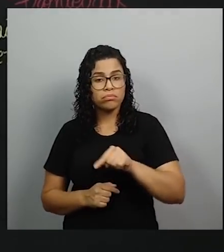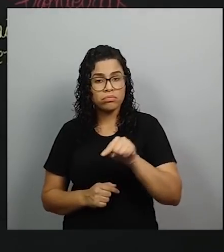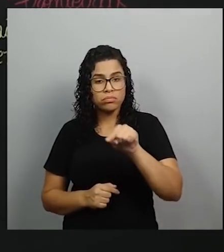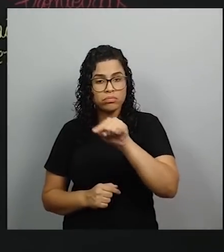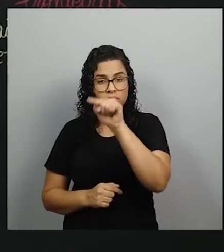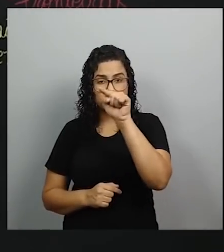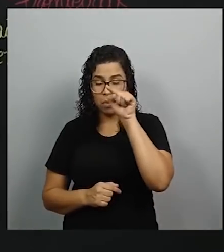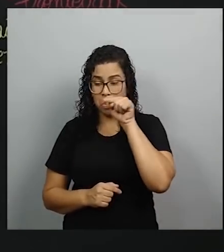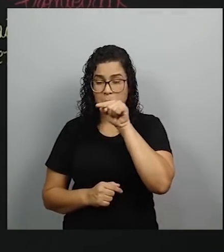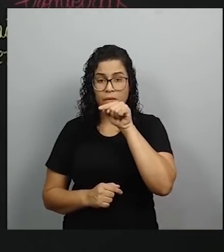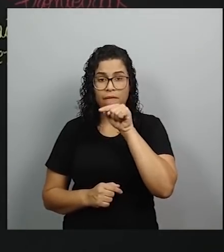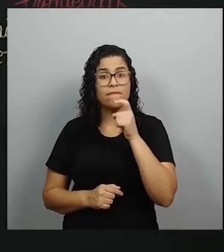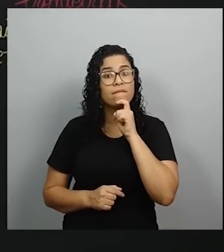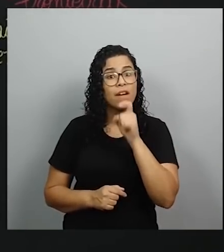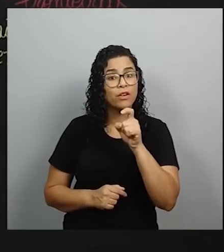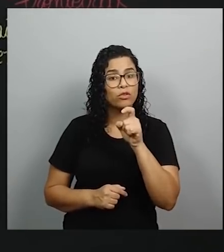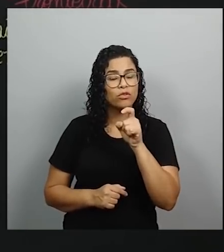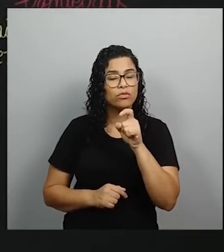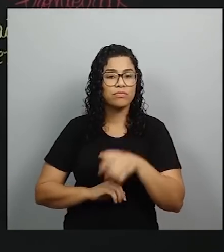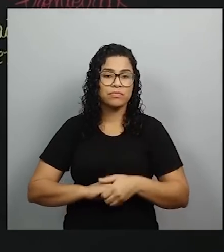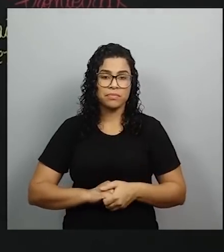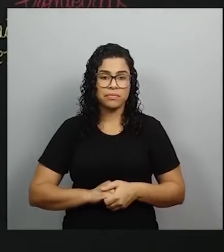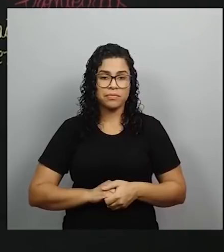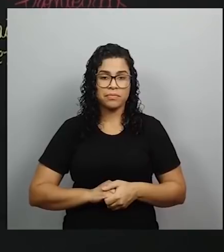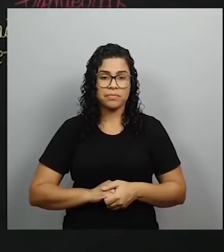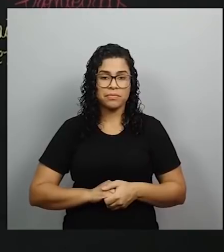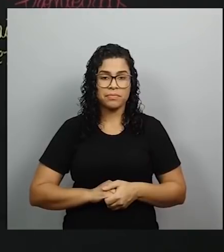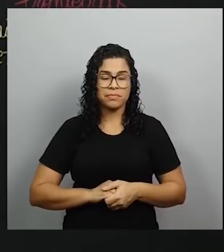linha em verde aqui, ó, ela está marcada em